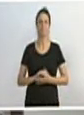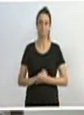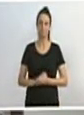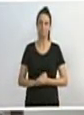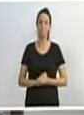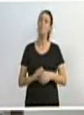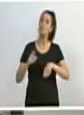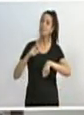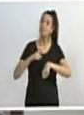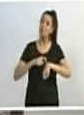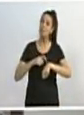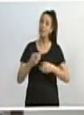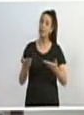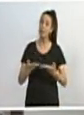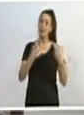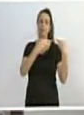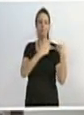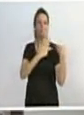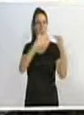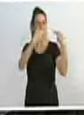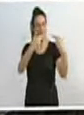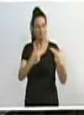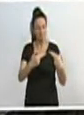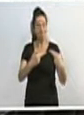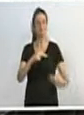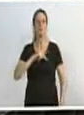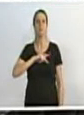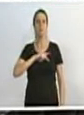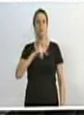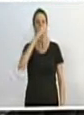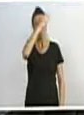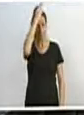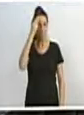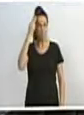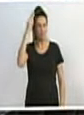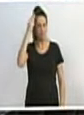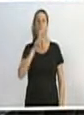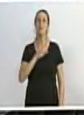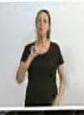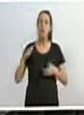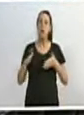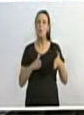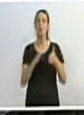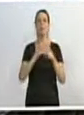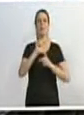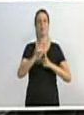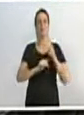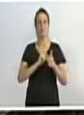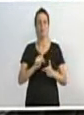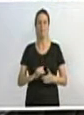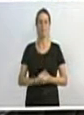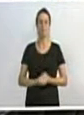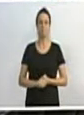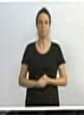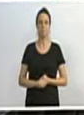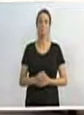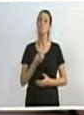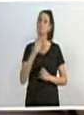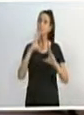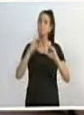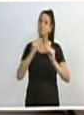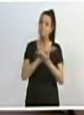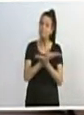momento, passo os trabalhos e a palavra ao presidente da Câmara, senhor Mário Hildebrand. Boa noite, senhoras e senhores. Esperamos